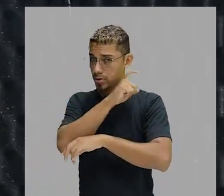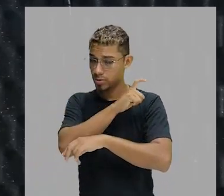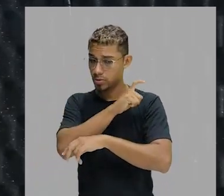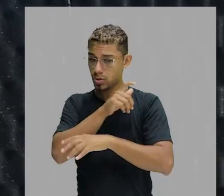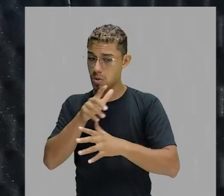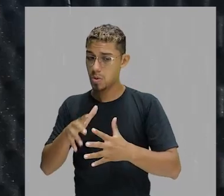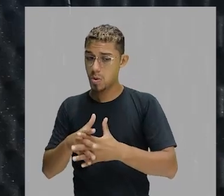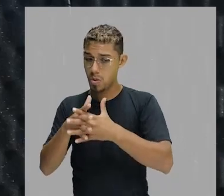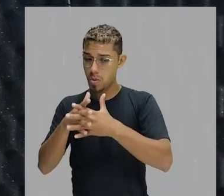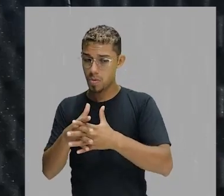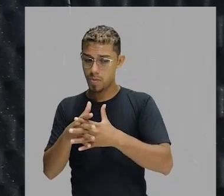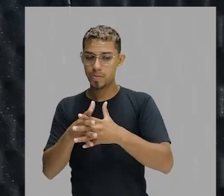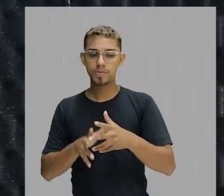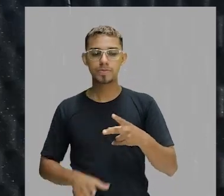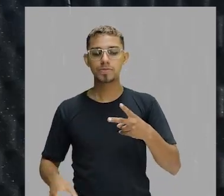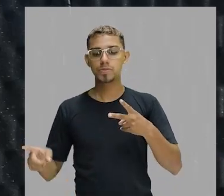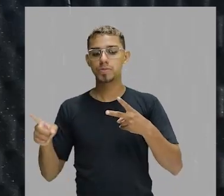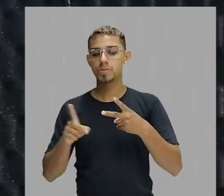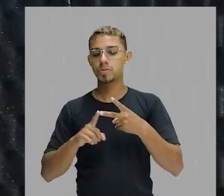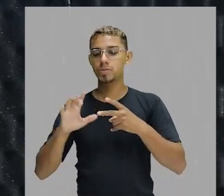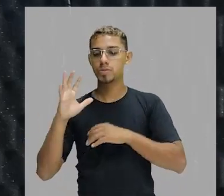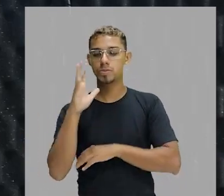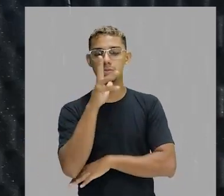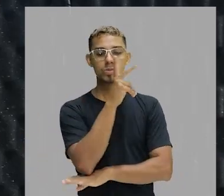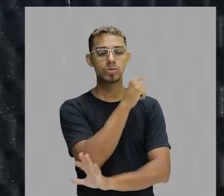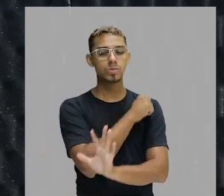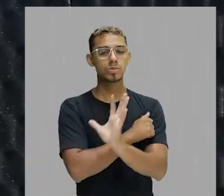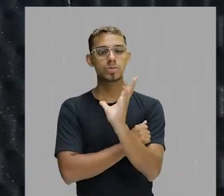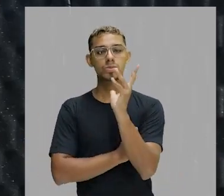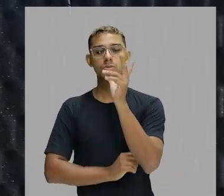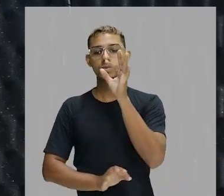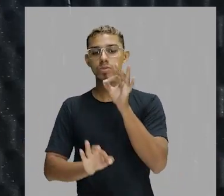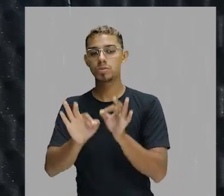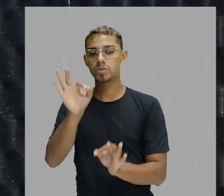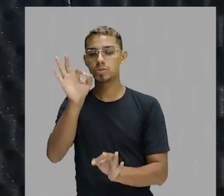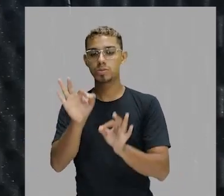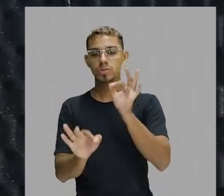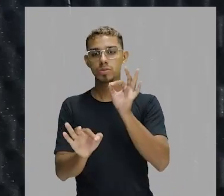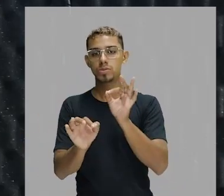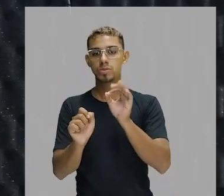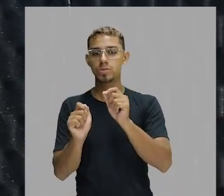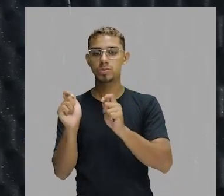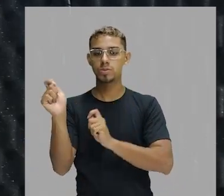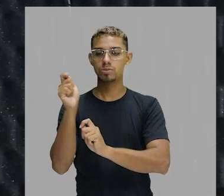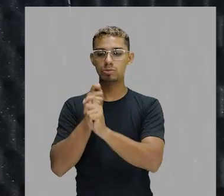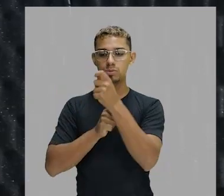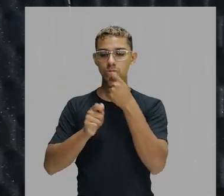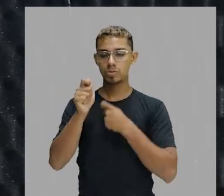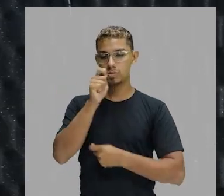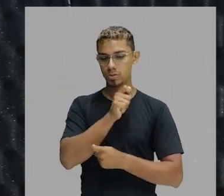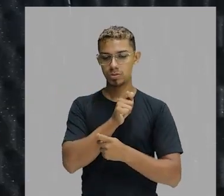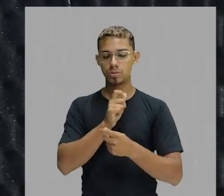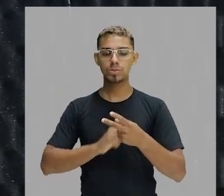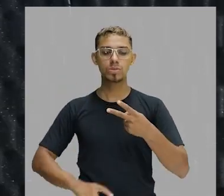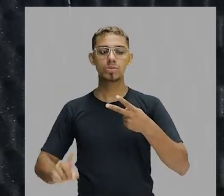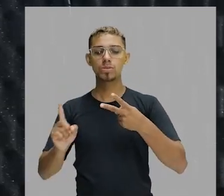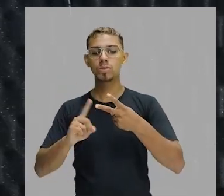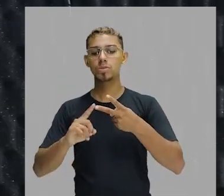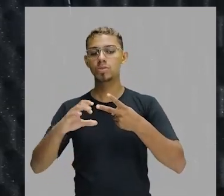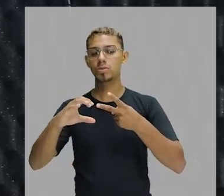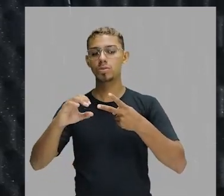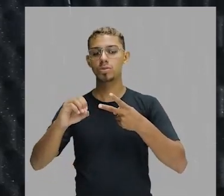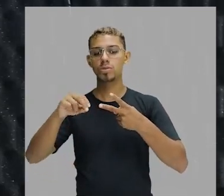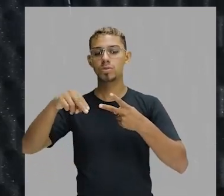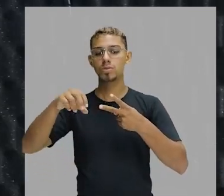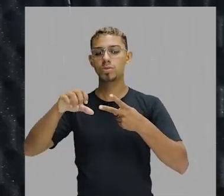tem as áreas de uso sustentável, galera, tá? Que visa a conservação. Qual é a diferença, Marcos, de preservação para conservação?